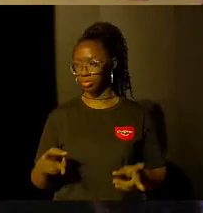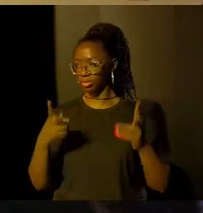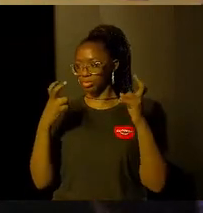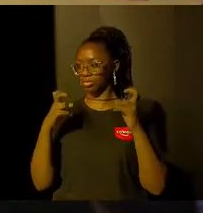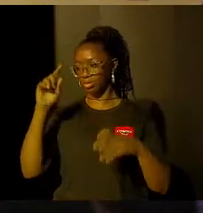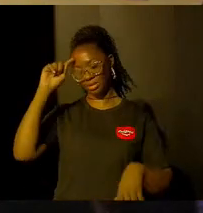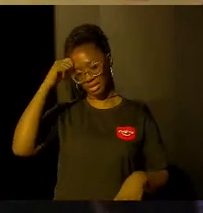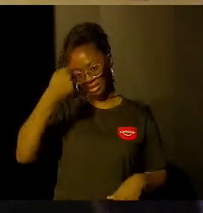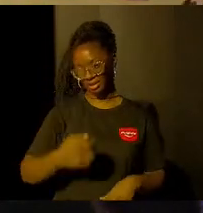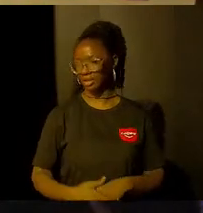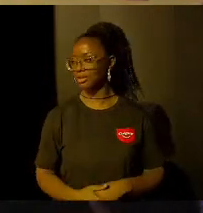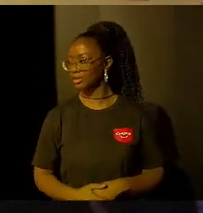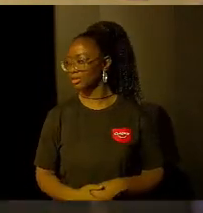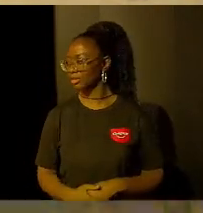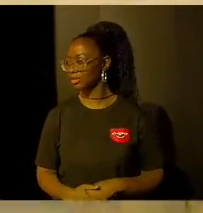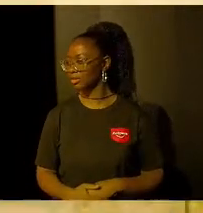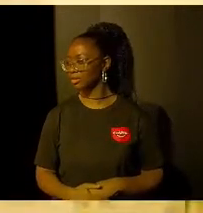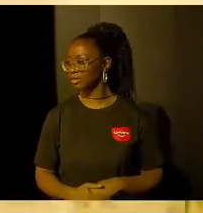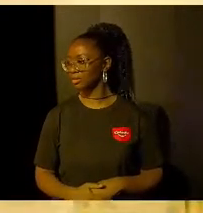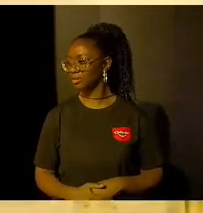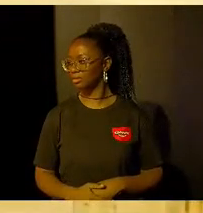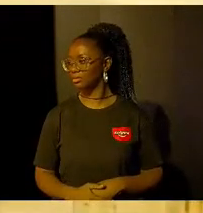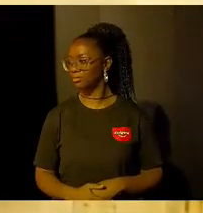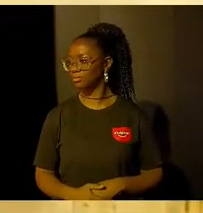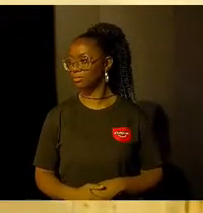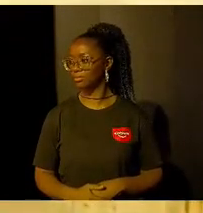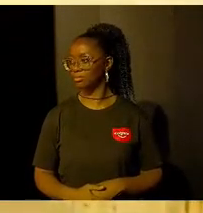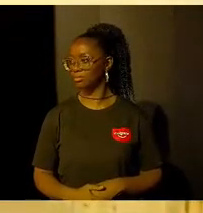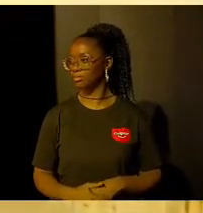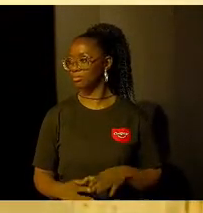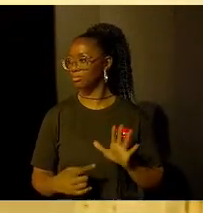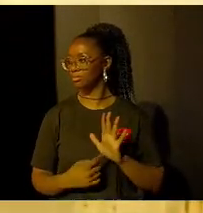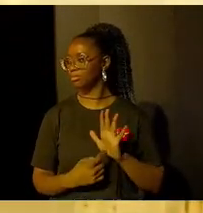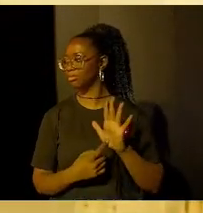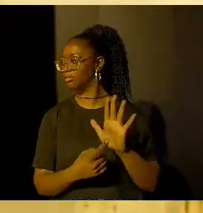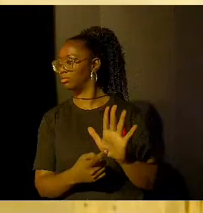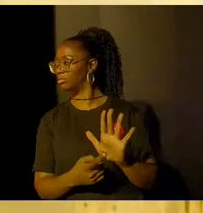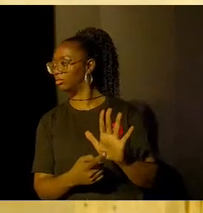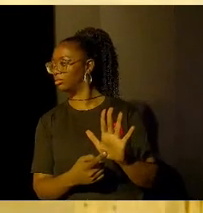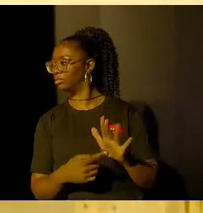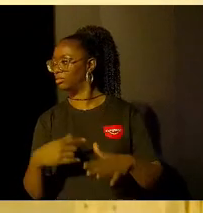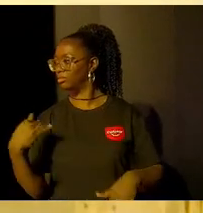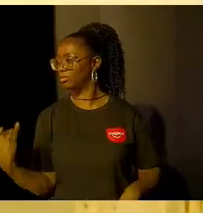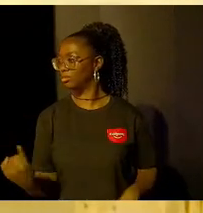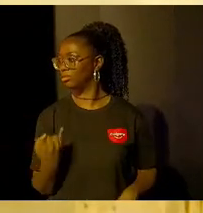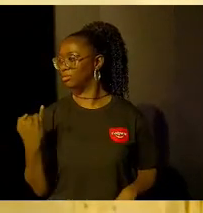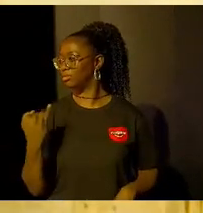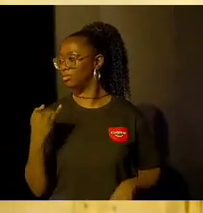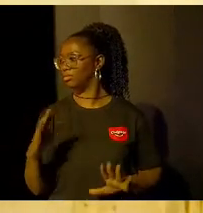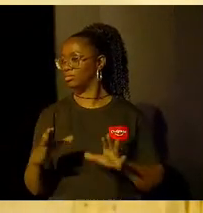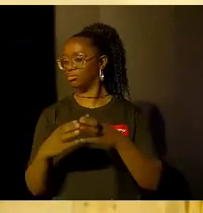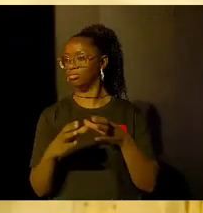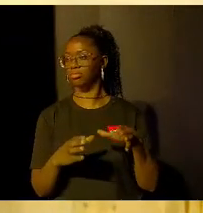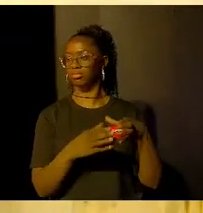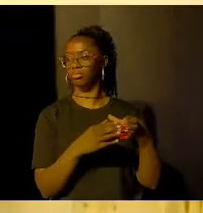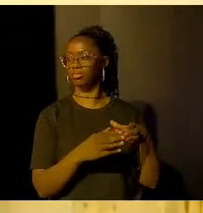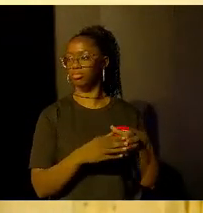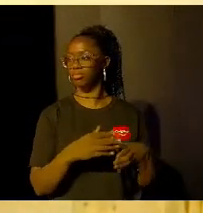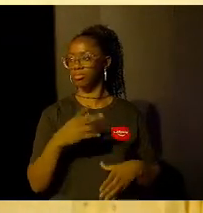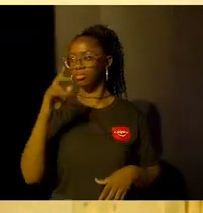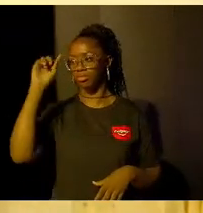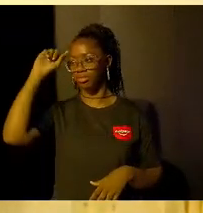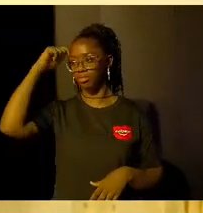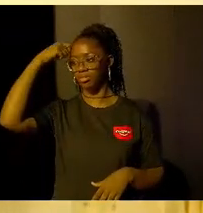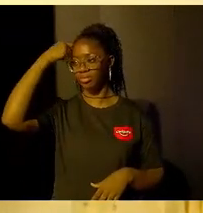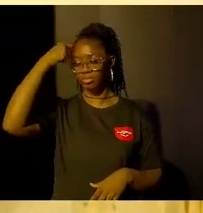é porque porque isto demonstra a importância dos movimentos negros e quando existe literatura eh